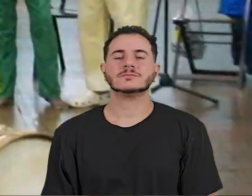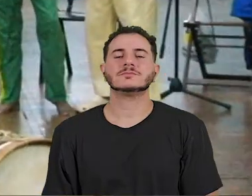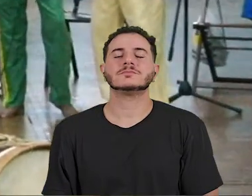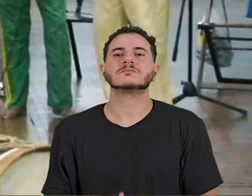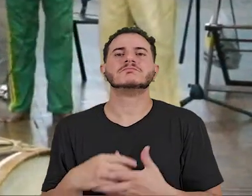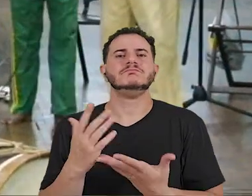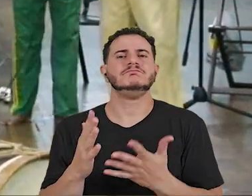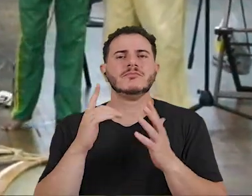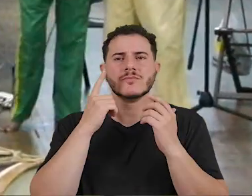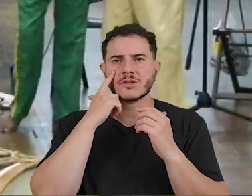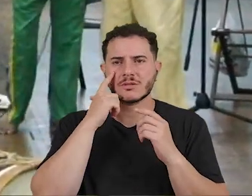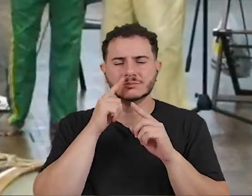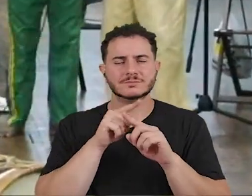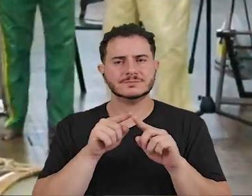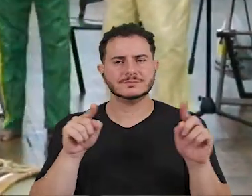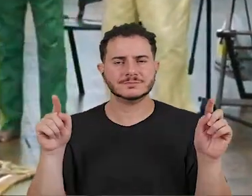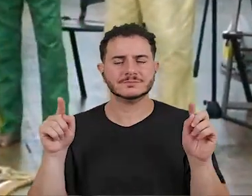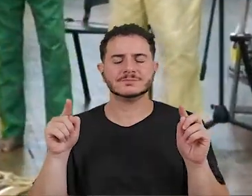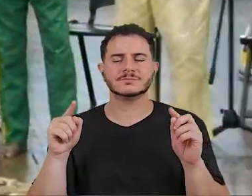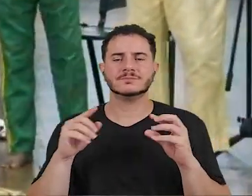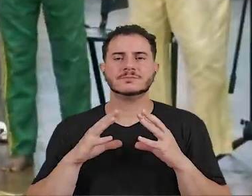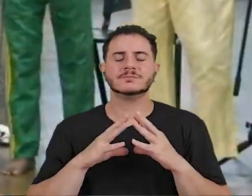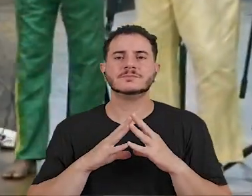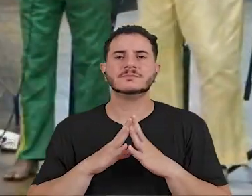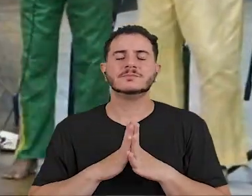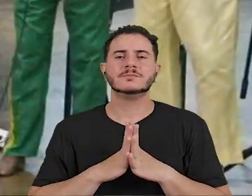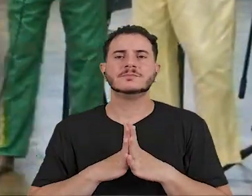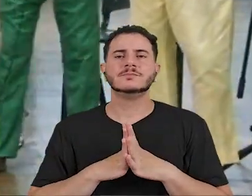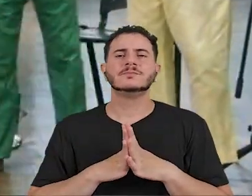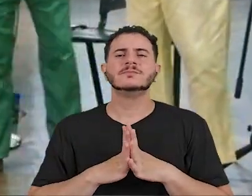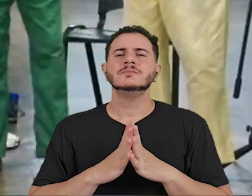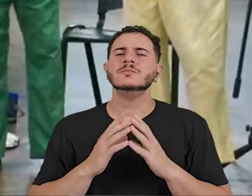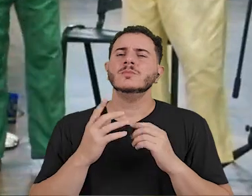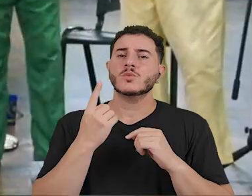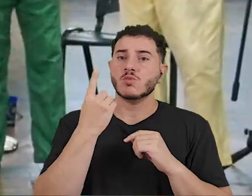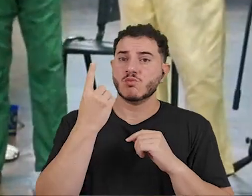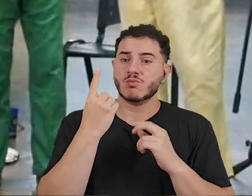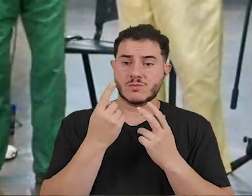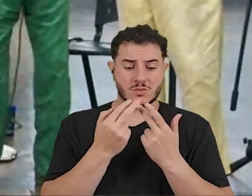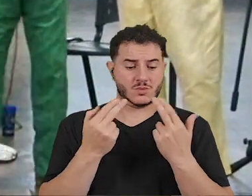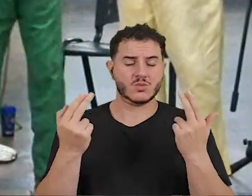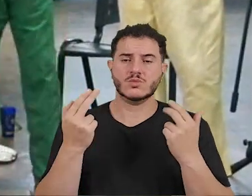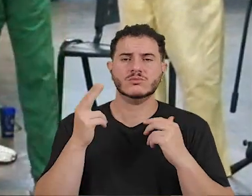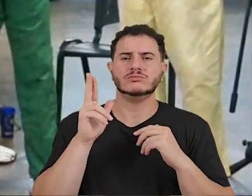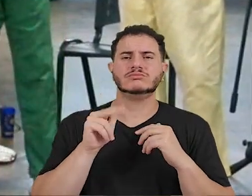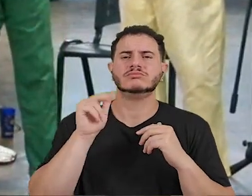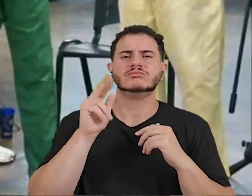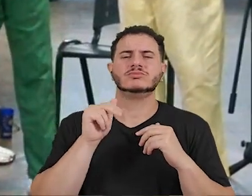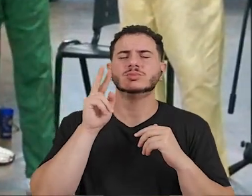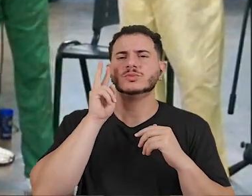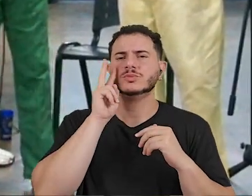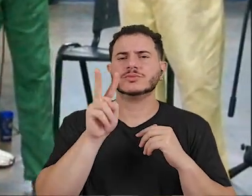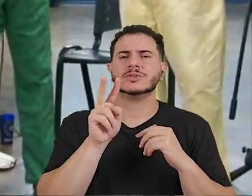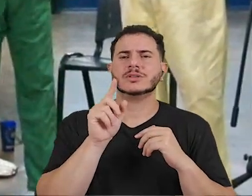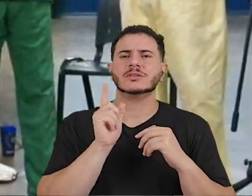uma coisa nunca vista: 3 nações e um filho de